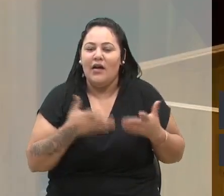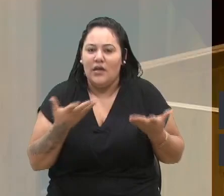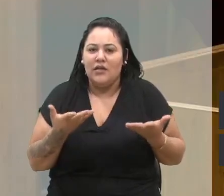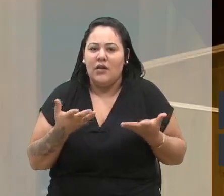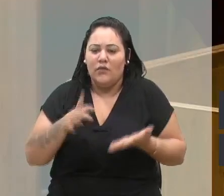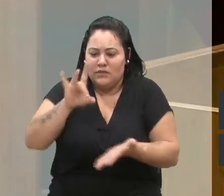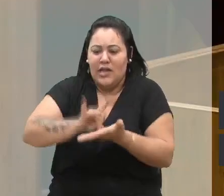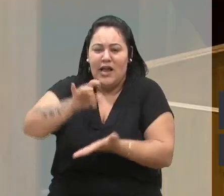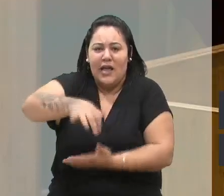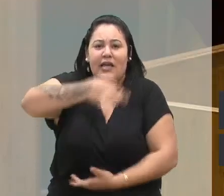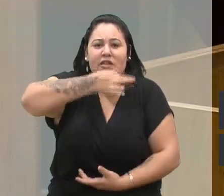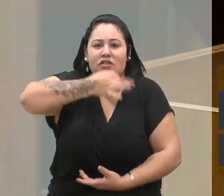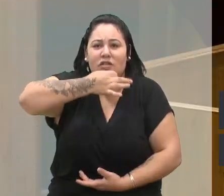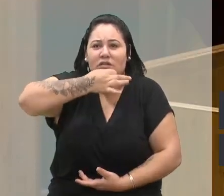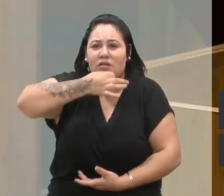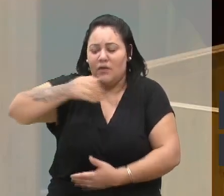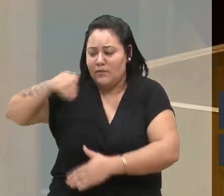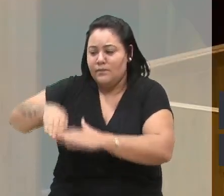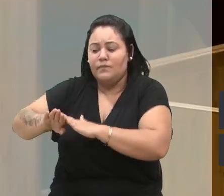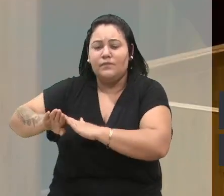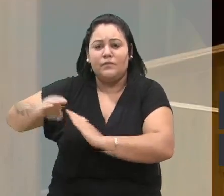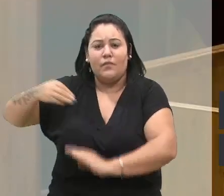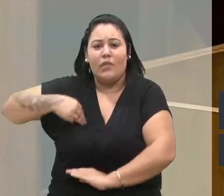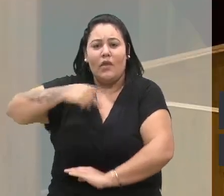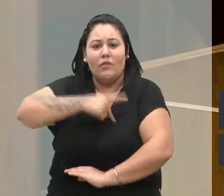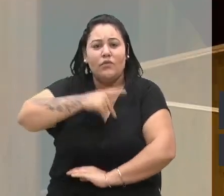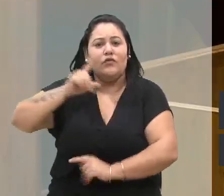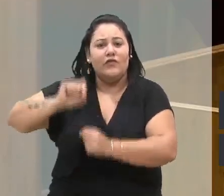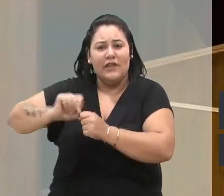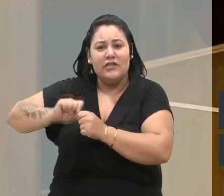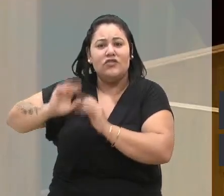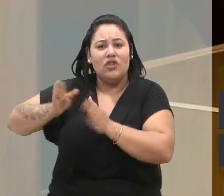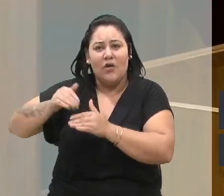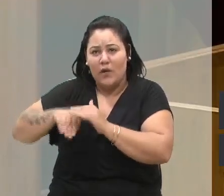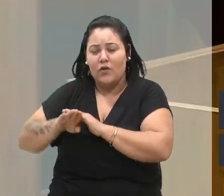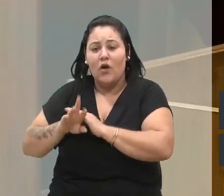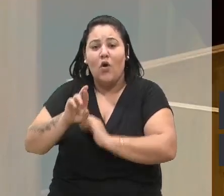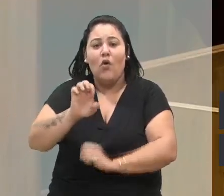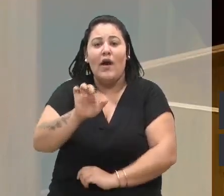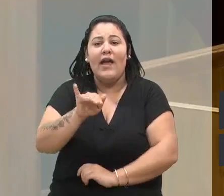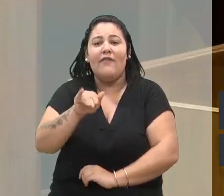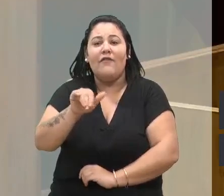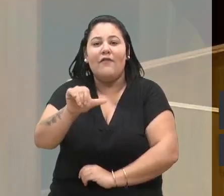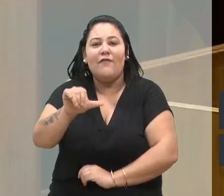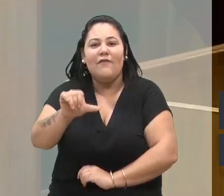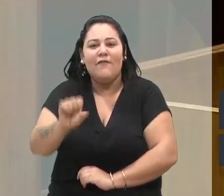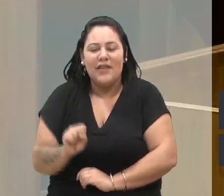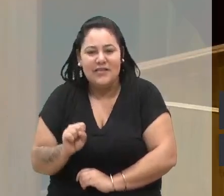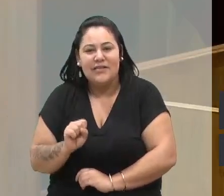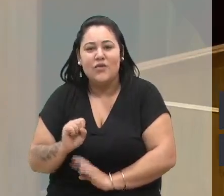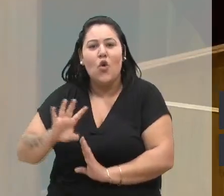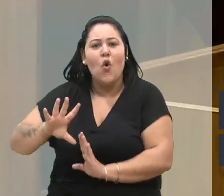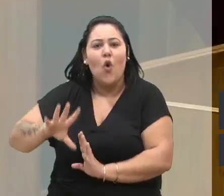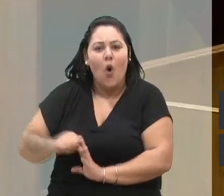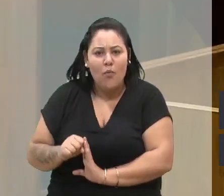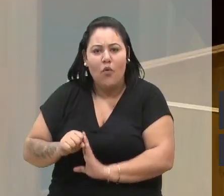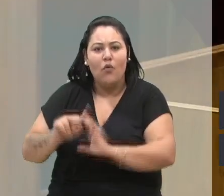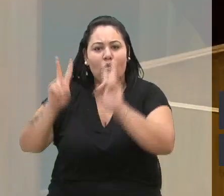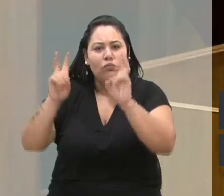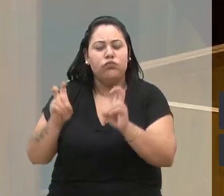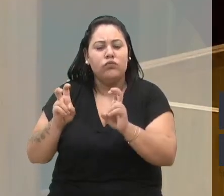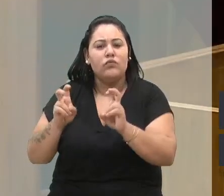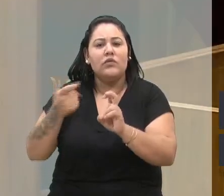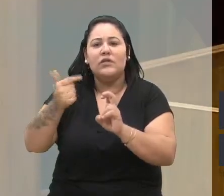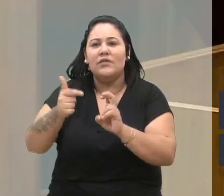Sul, através do arquivamento que o Ministério Público fez, o refis da fraude. Fraudem, entre aspas.